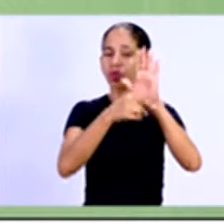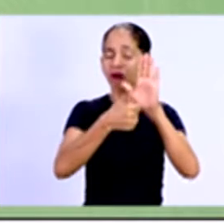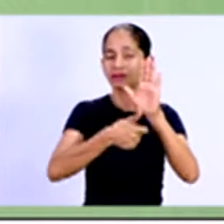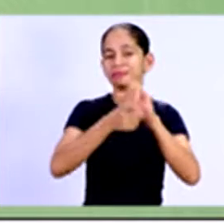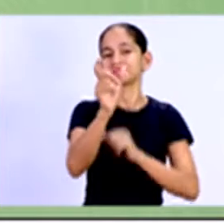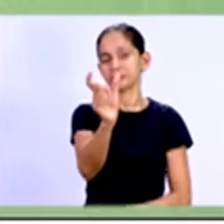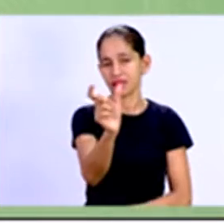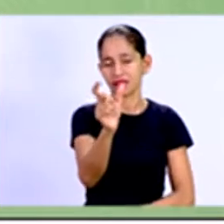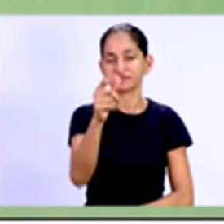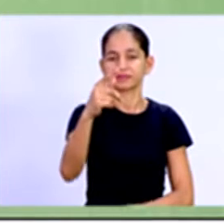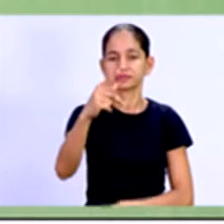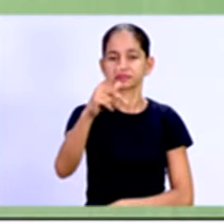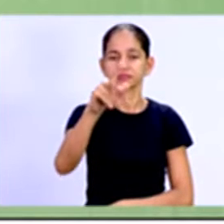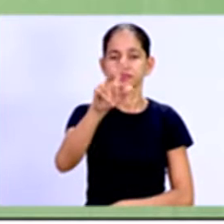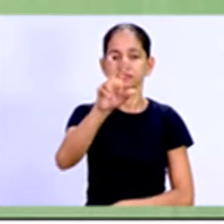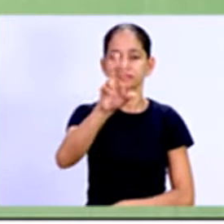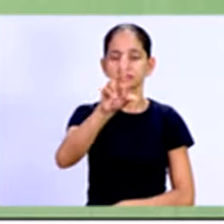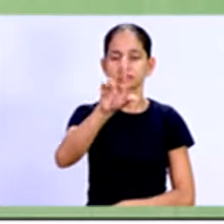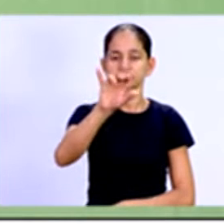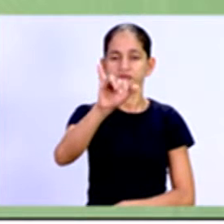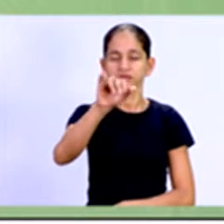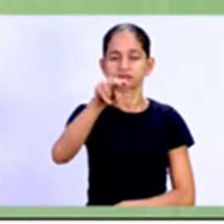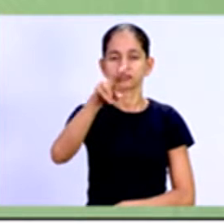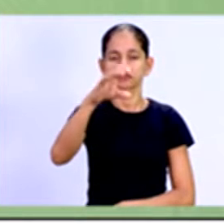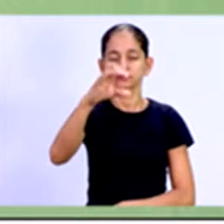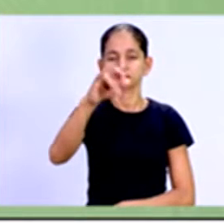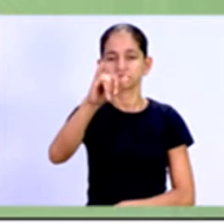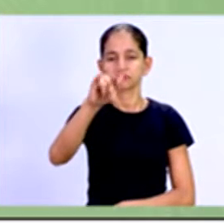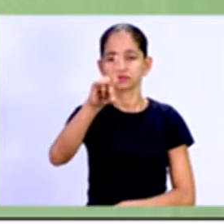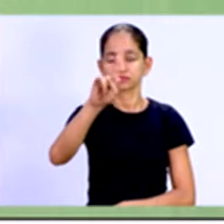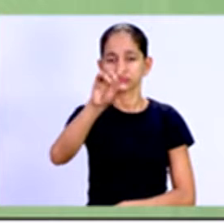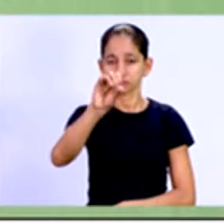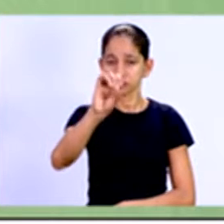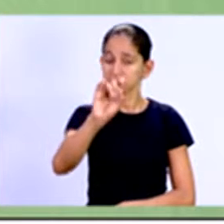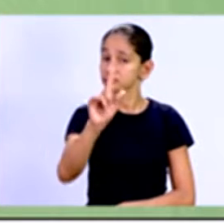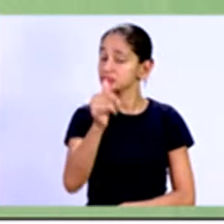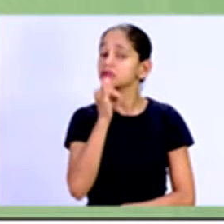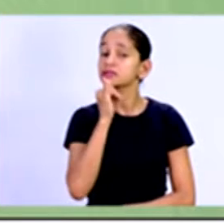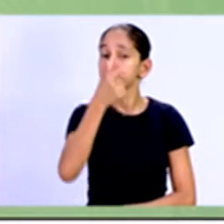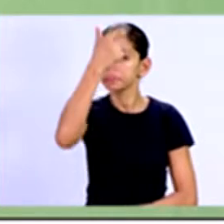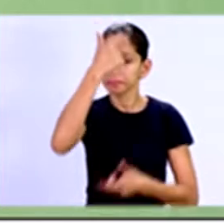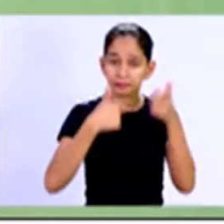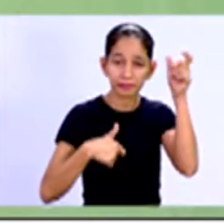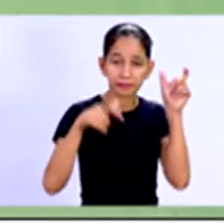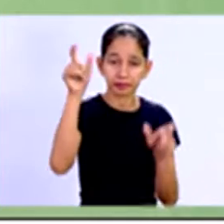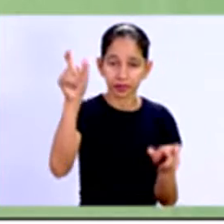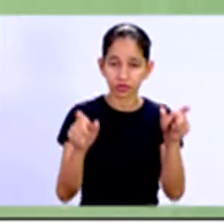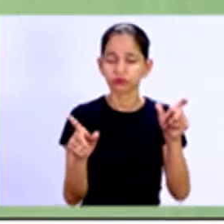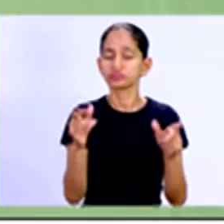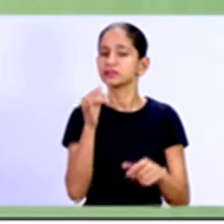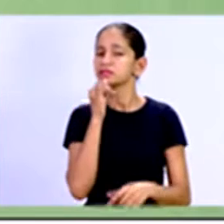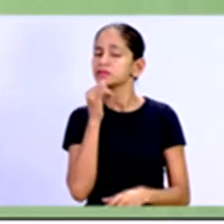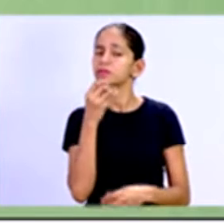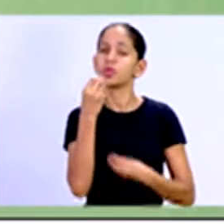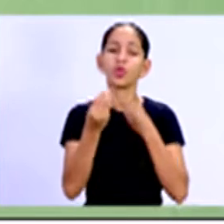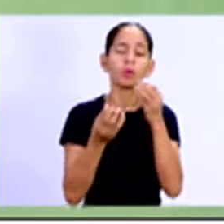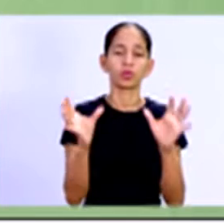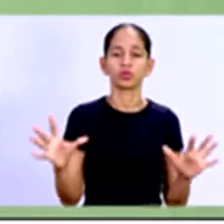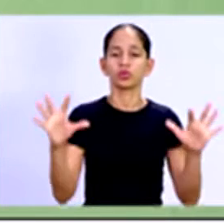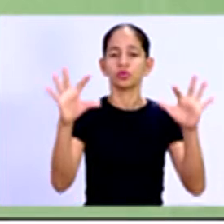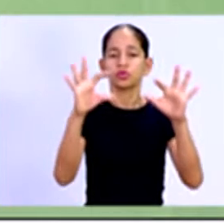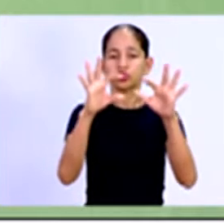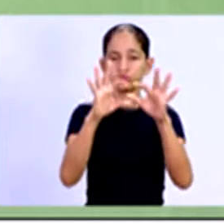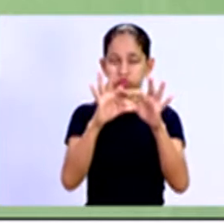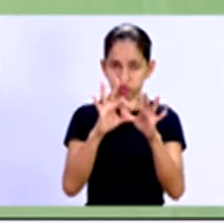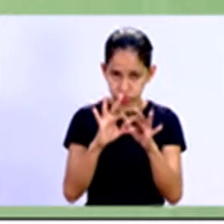volta à palavra princípio, de que as pessoas não são meios. Isso é muito importante. Mas